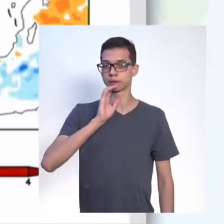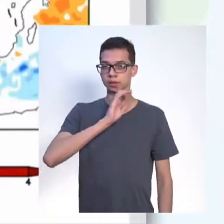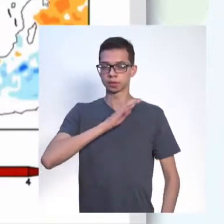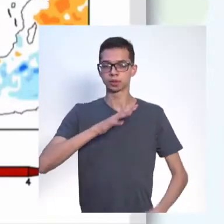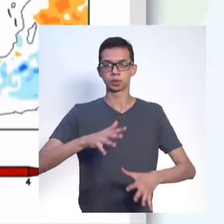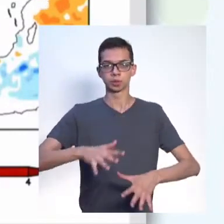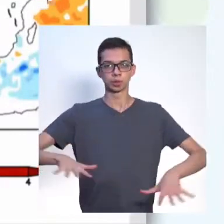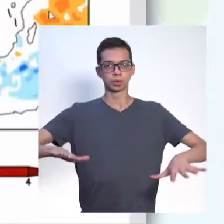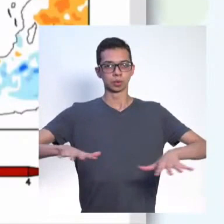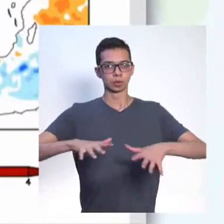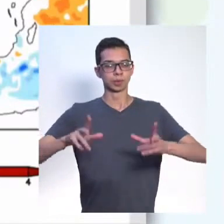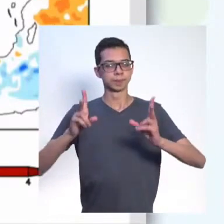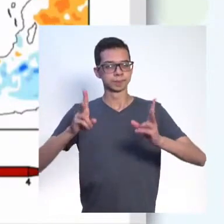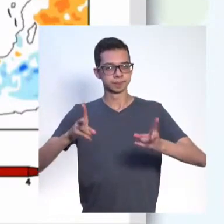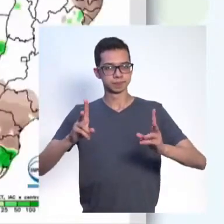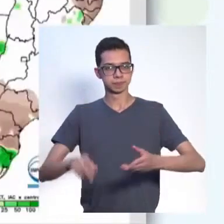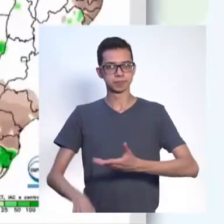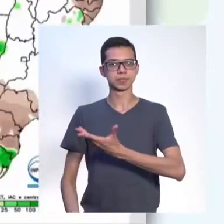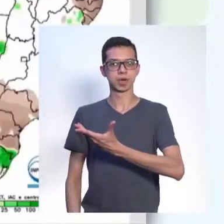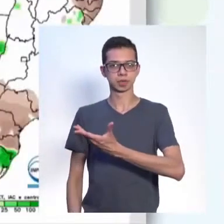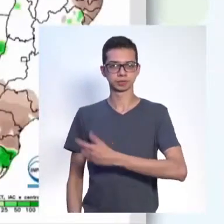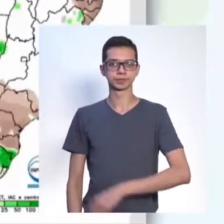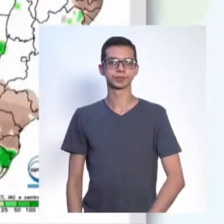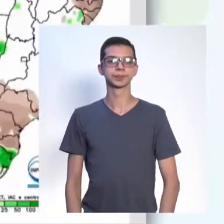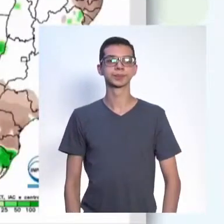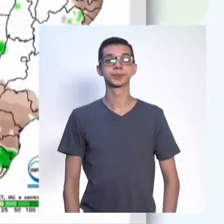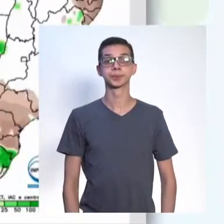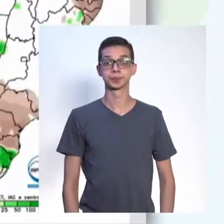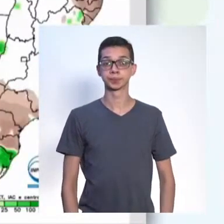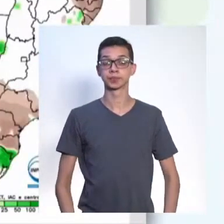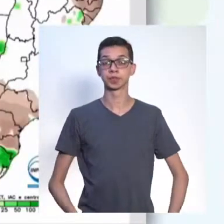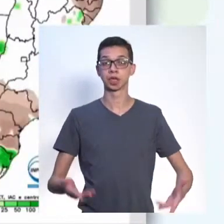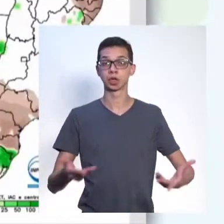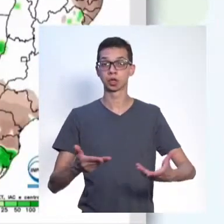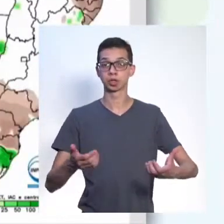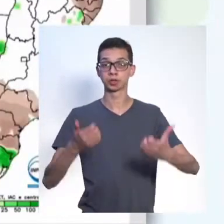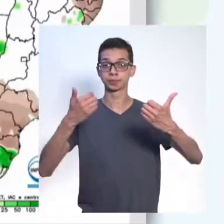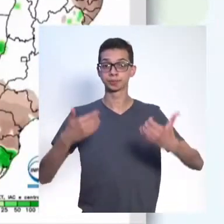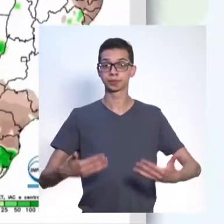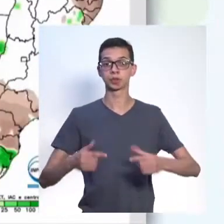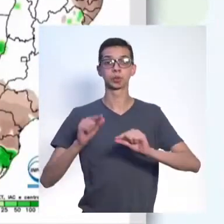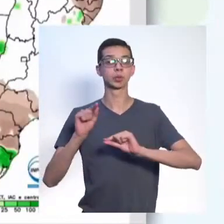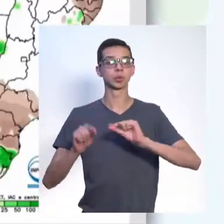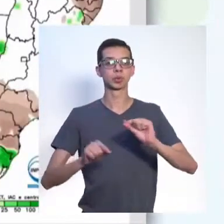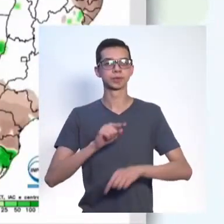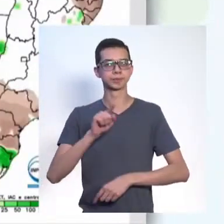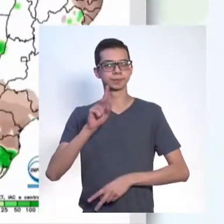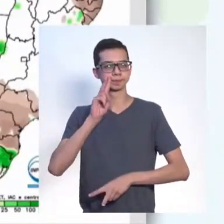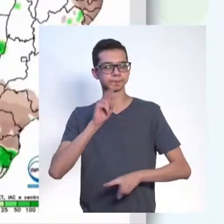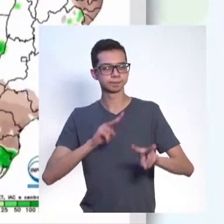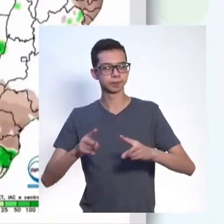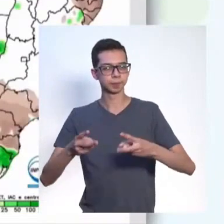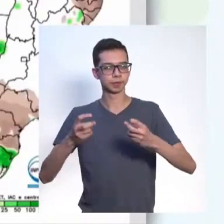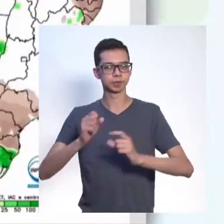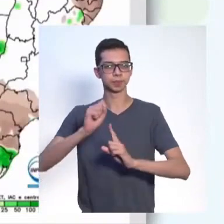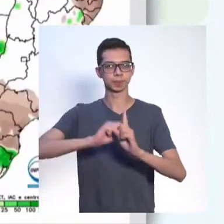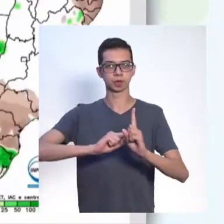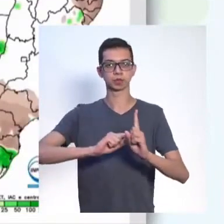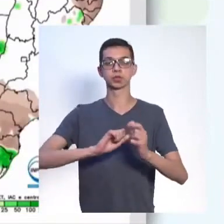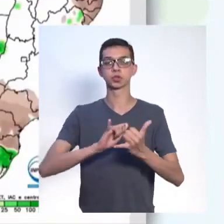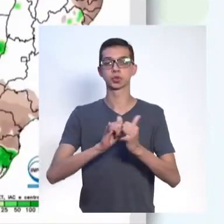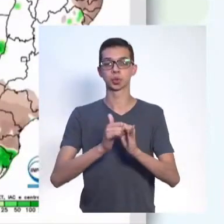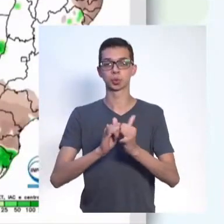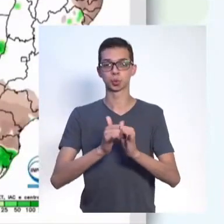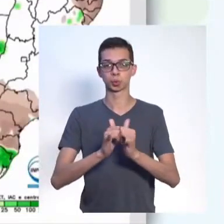aquecidas em toda a sua porção equatorial. Agora, falando um pouco da precipitação observada para o mês de julho, a figura à esquerda, a